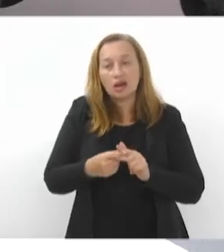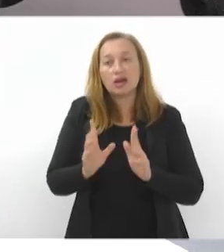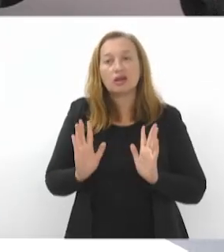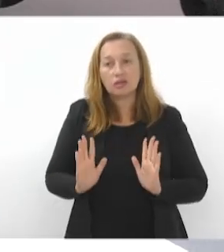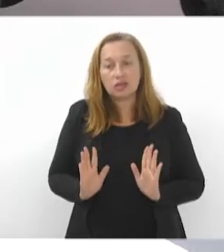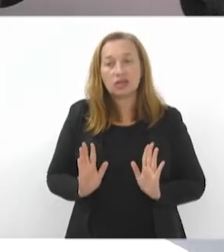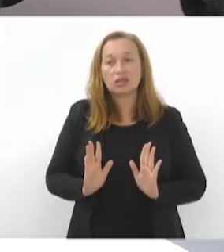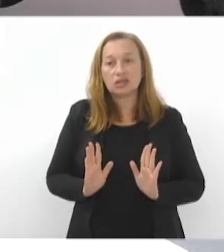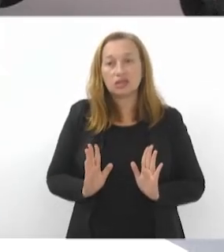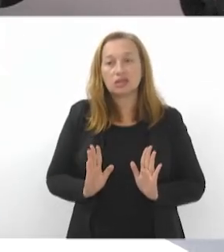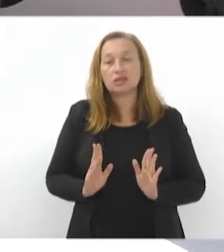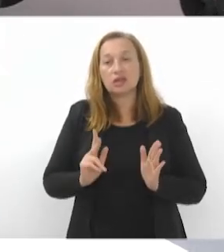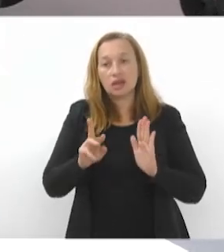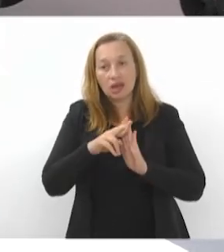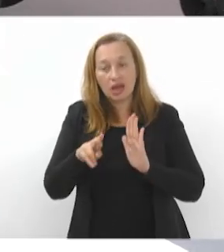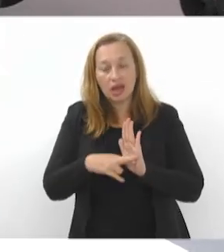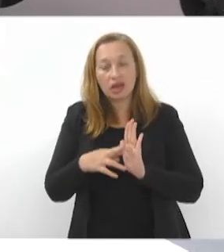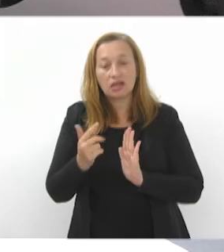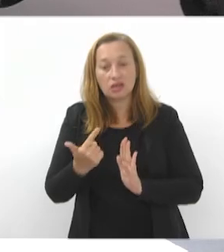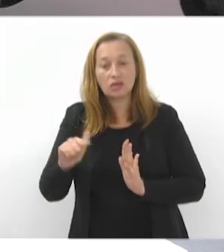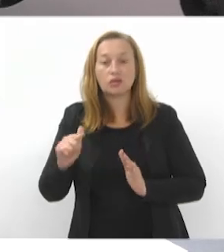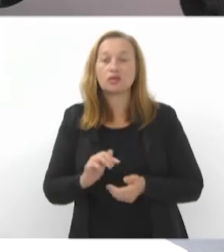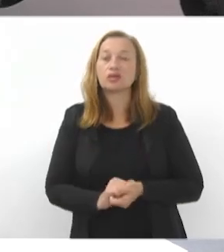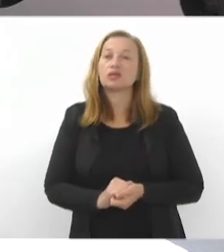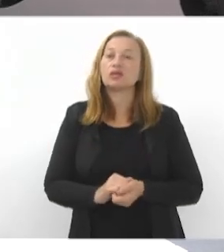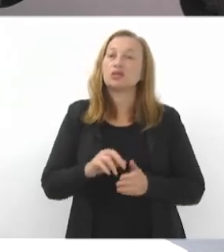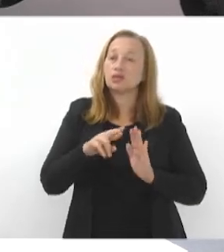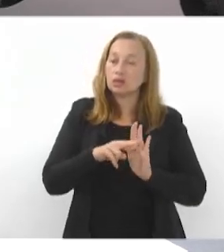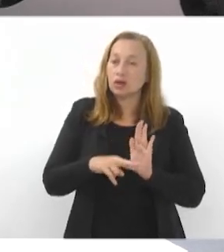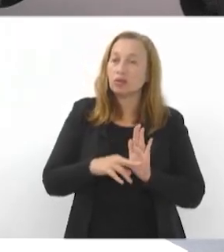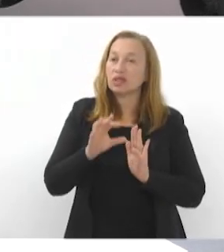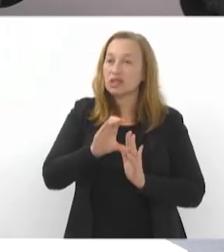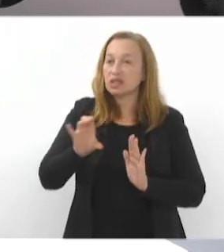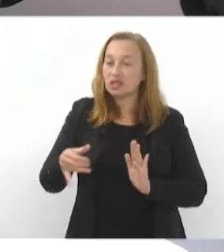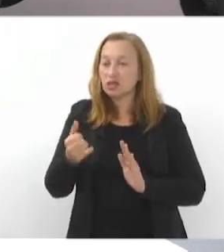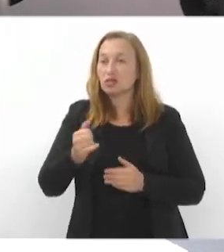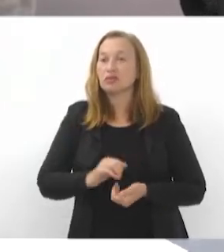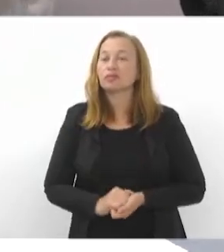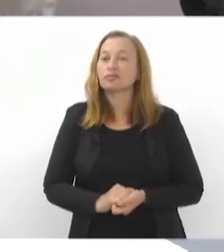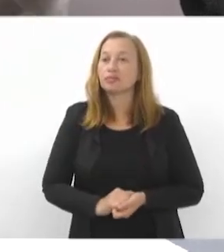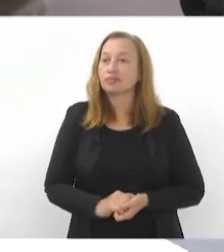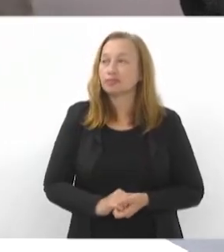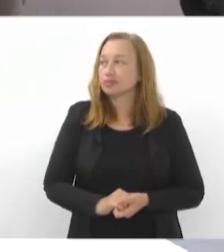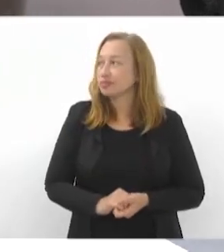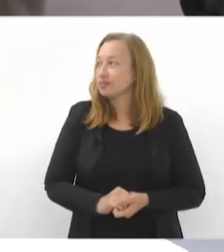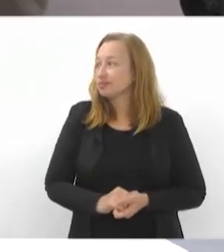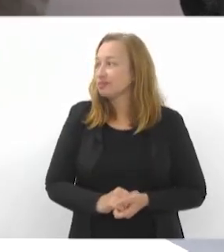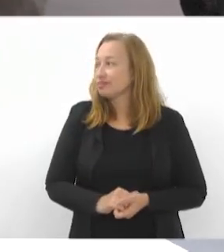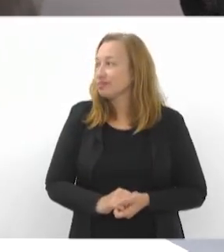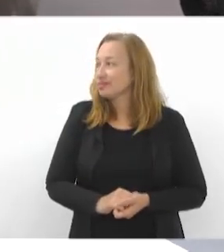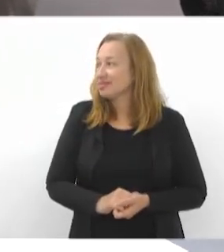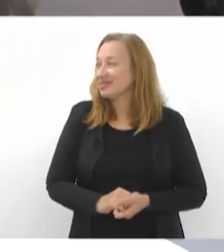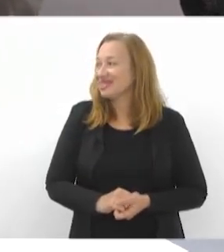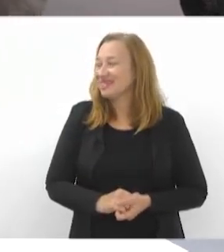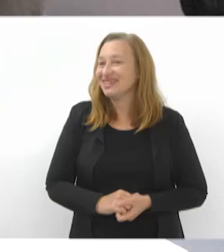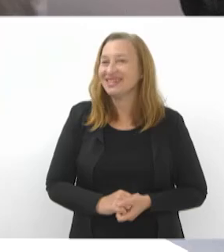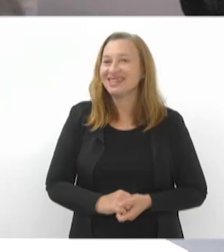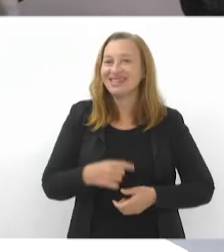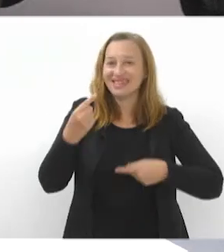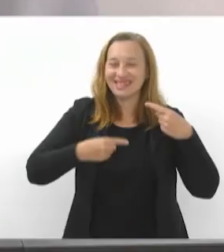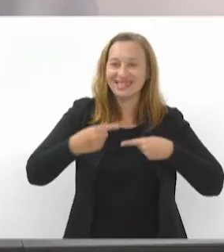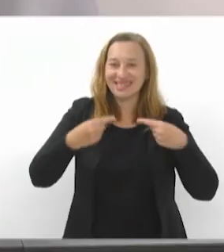regulamentação, impor regras, etc. Que já são normas da CCJ. Juridicidade com emendas. Bem, em